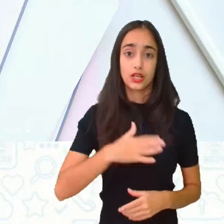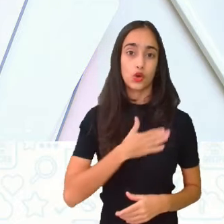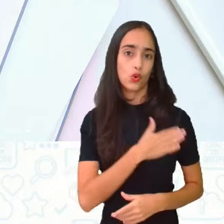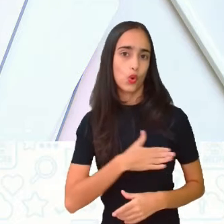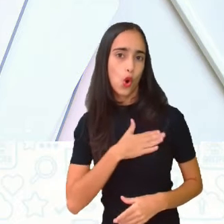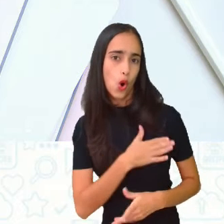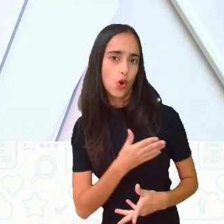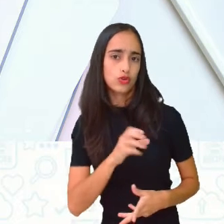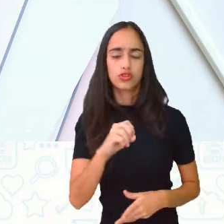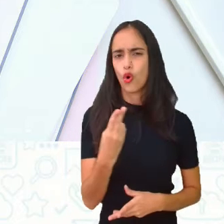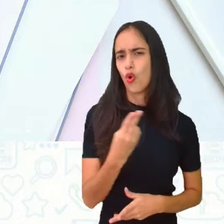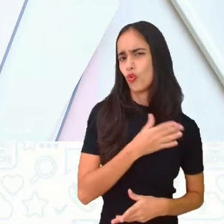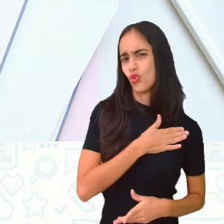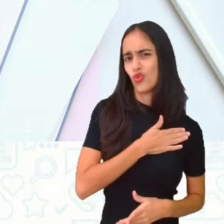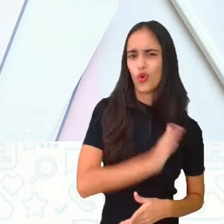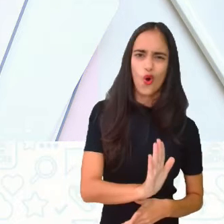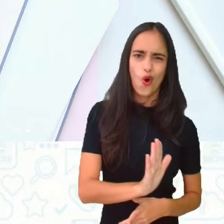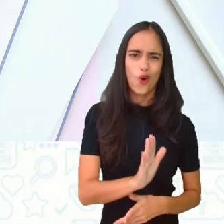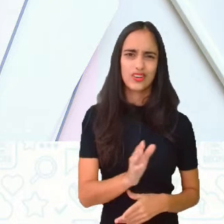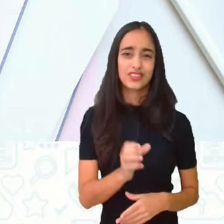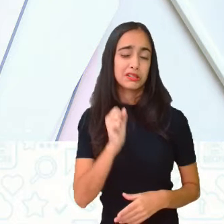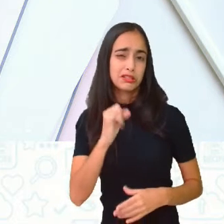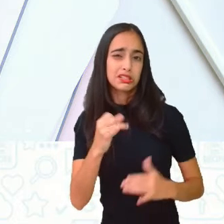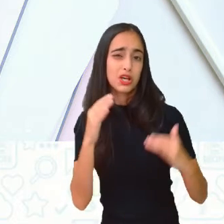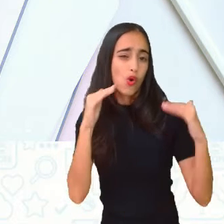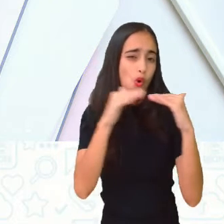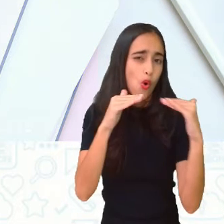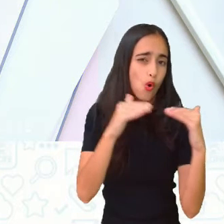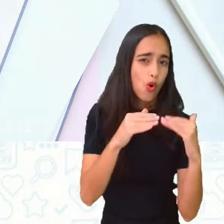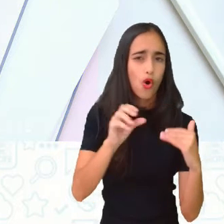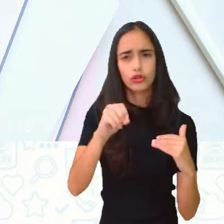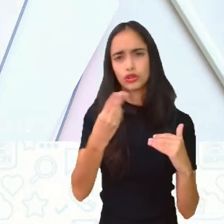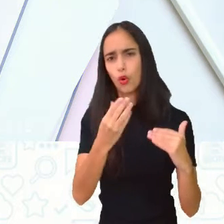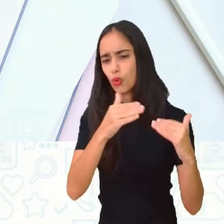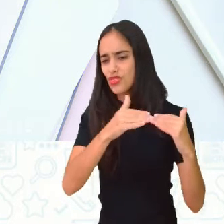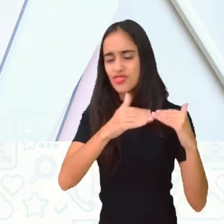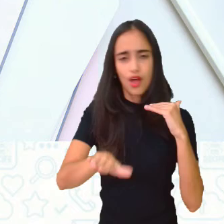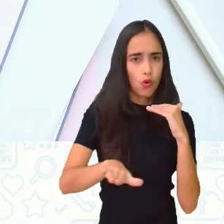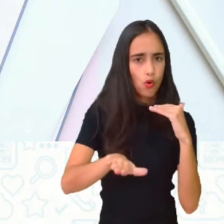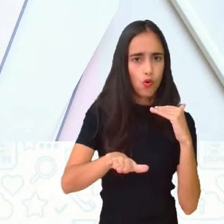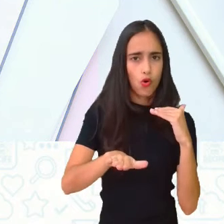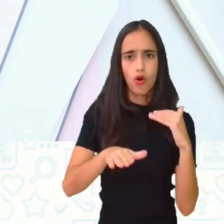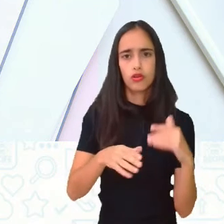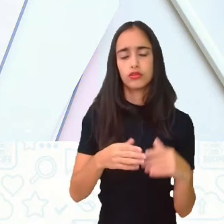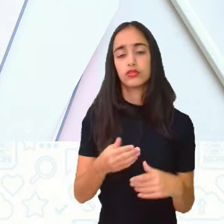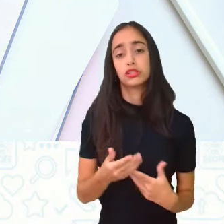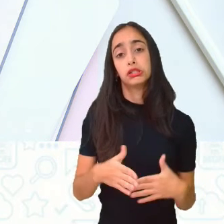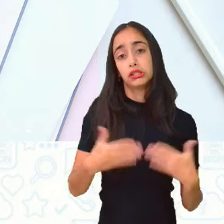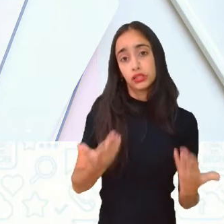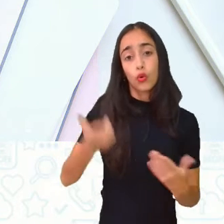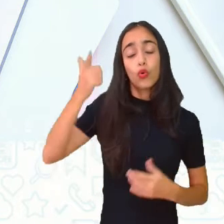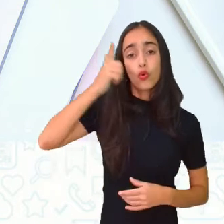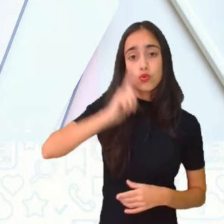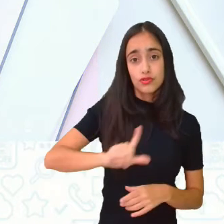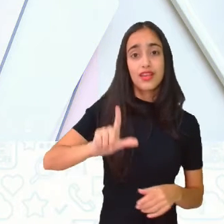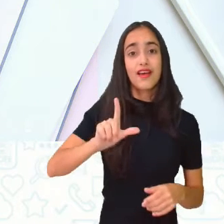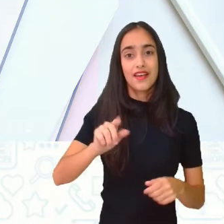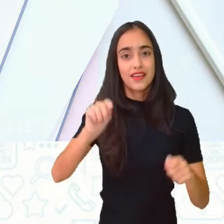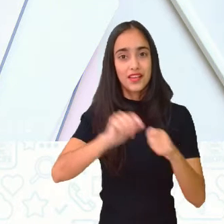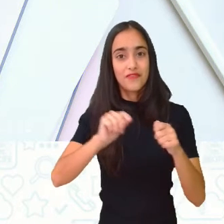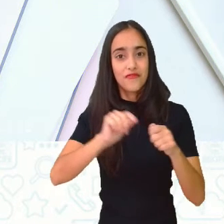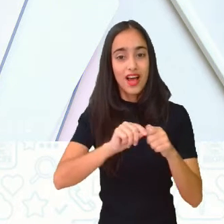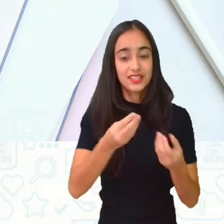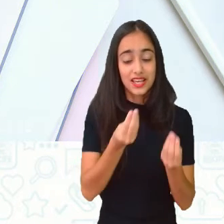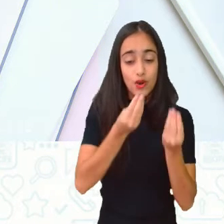ou não com ele, quais são os pontos que eu acho problemático, porque eu consigo fazer uma crítica mais assertiva e com